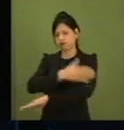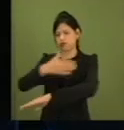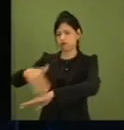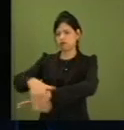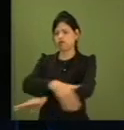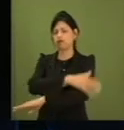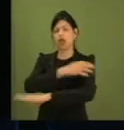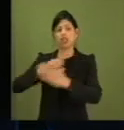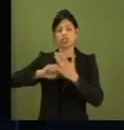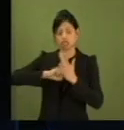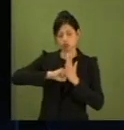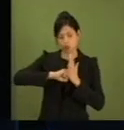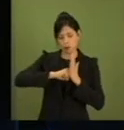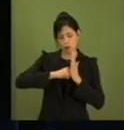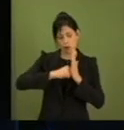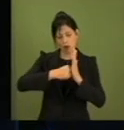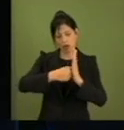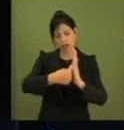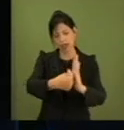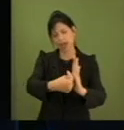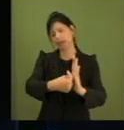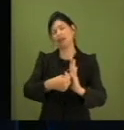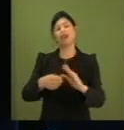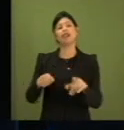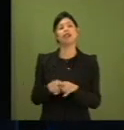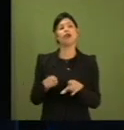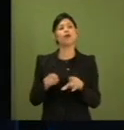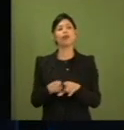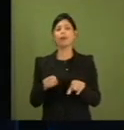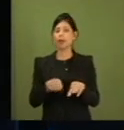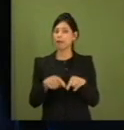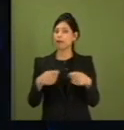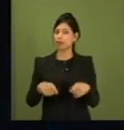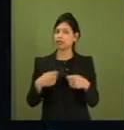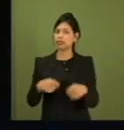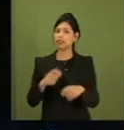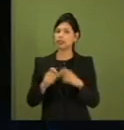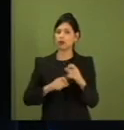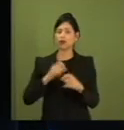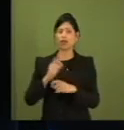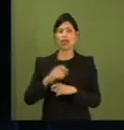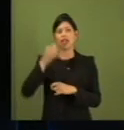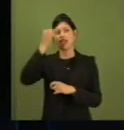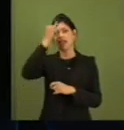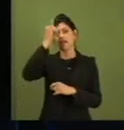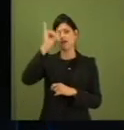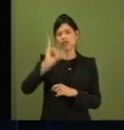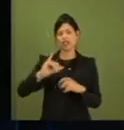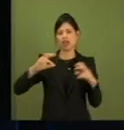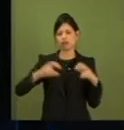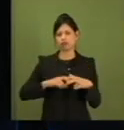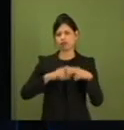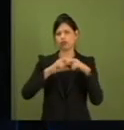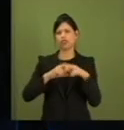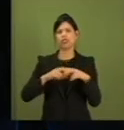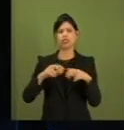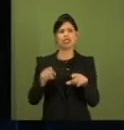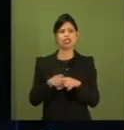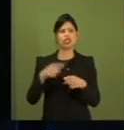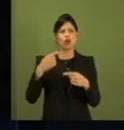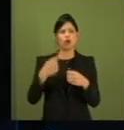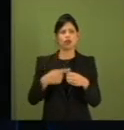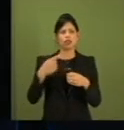Santiago, 386 em Estrela, 116 em São Marcos, Nova Petrópolis, Sapucaia do Sul, 290 em Vila Nova do